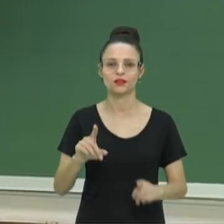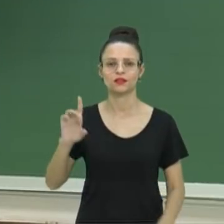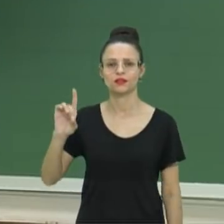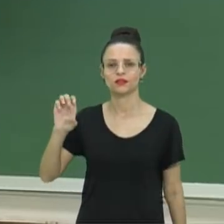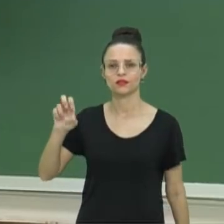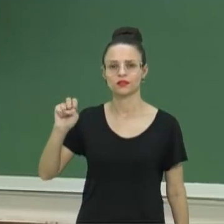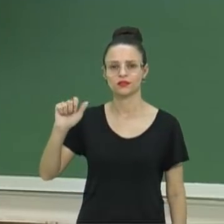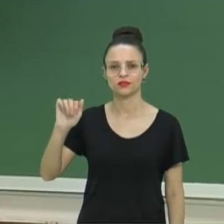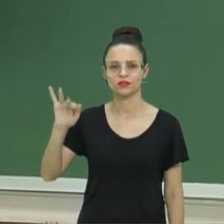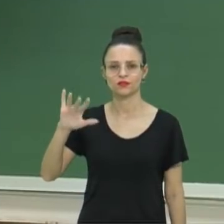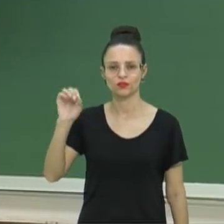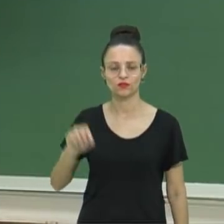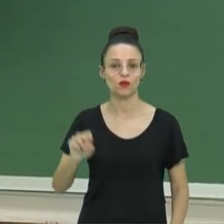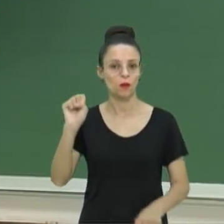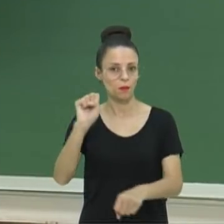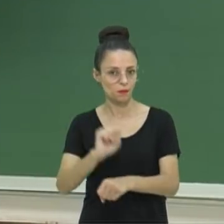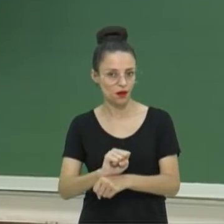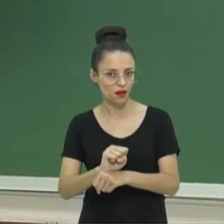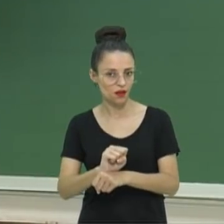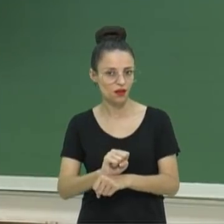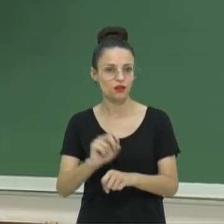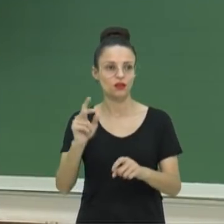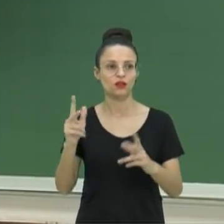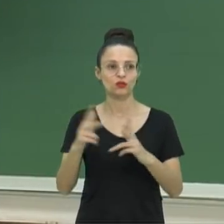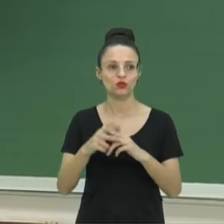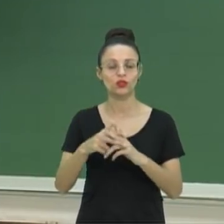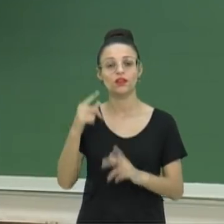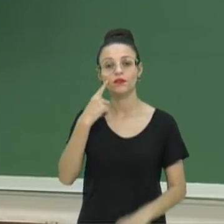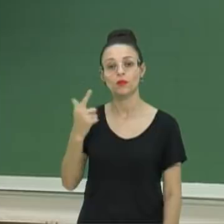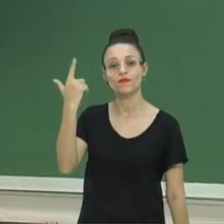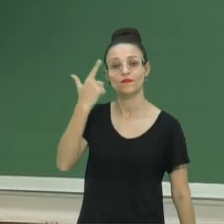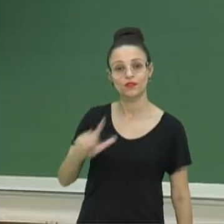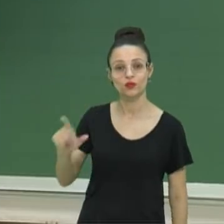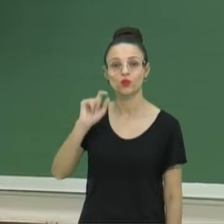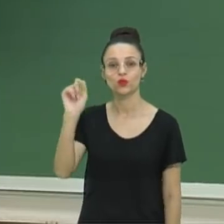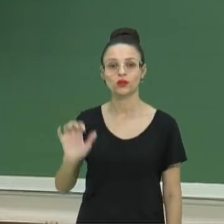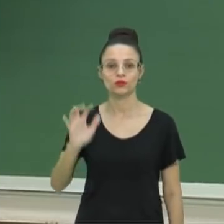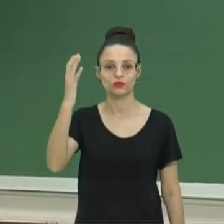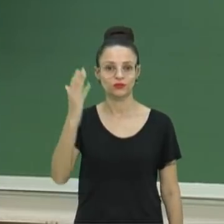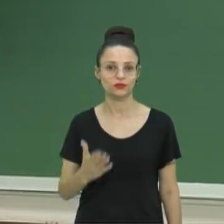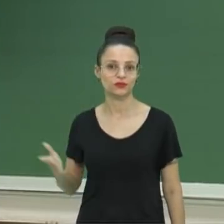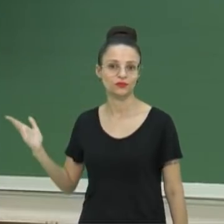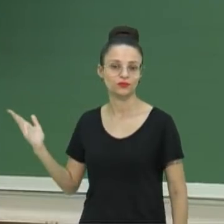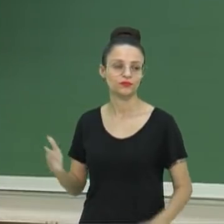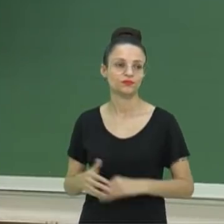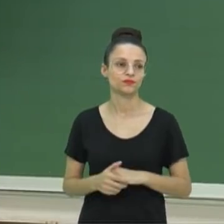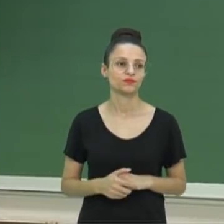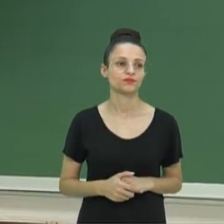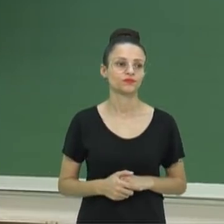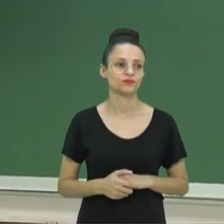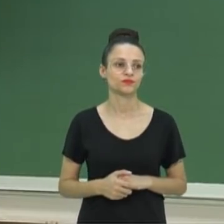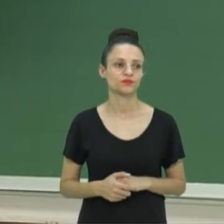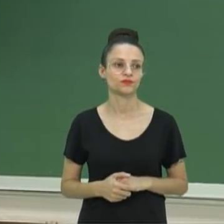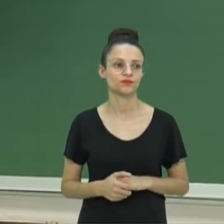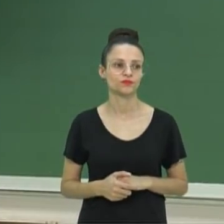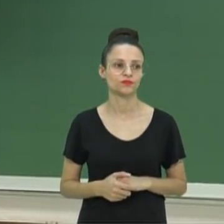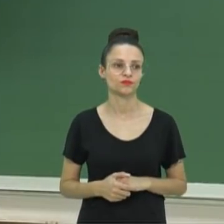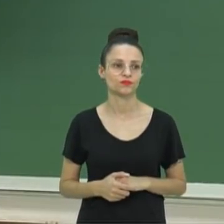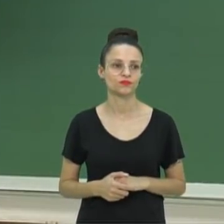parar a luta e vão rever o que aconteceu, né? Então está retratado na imagem aqui, né? Então além